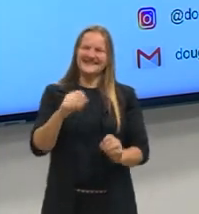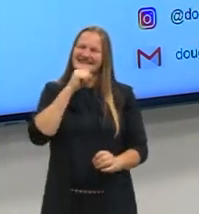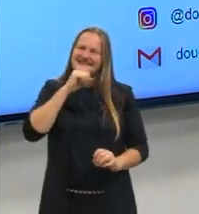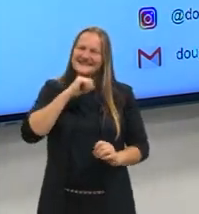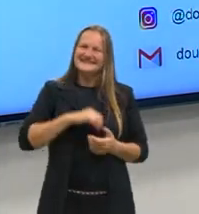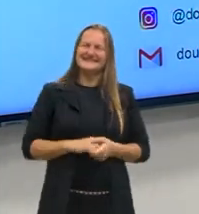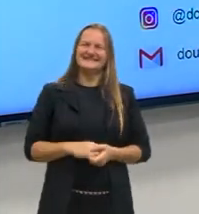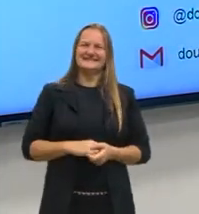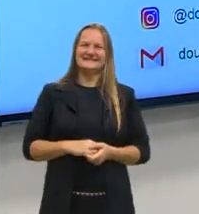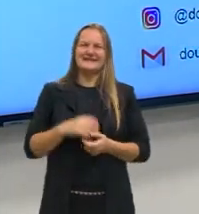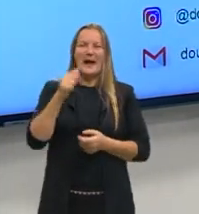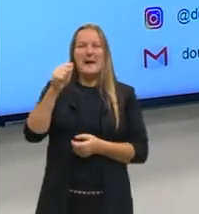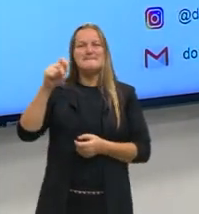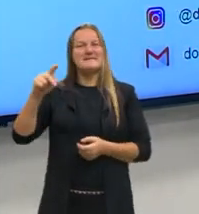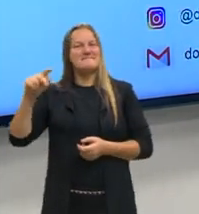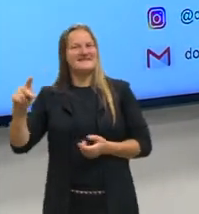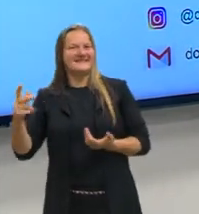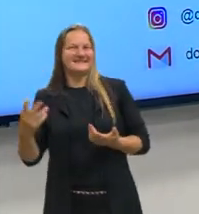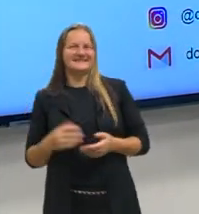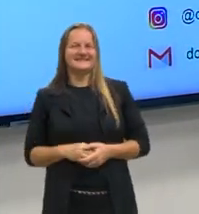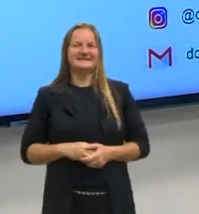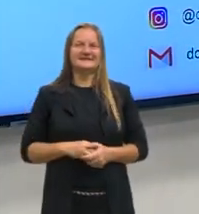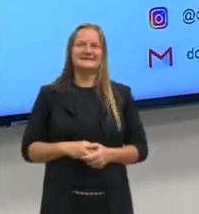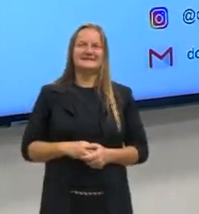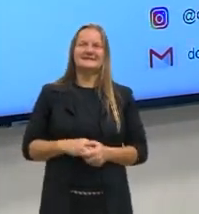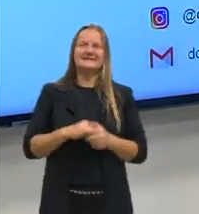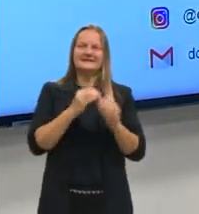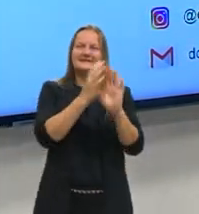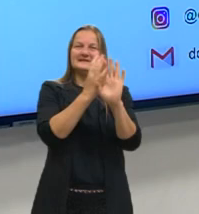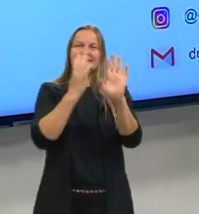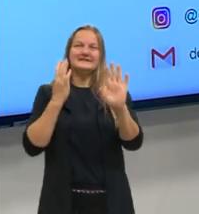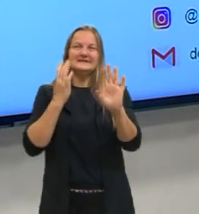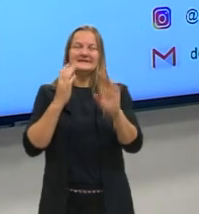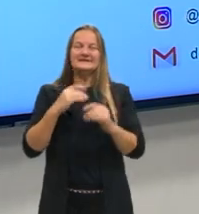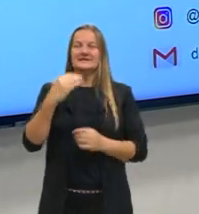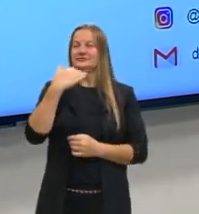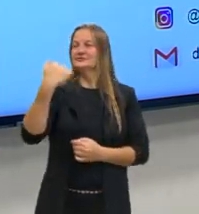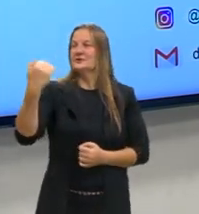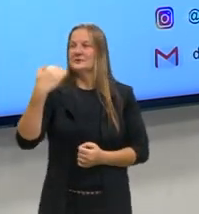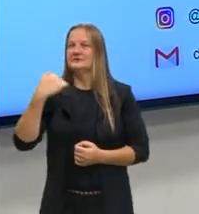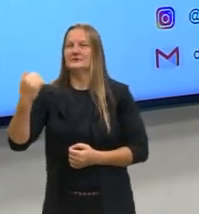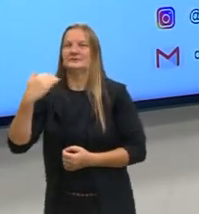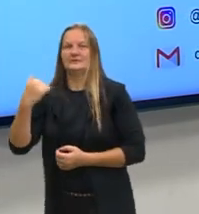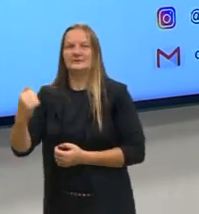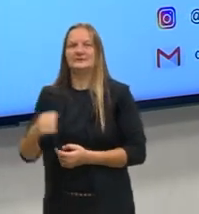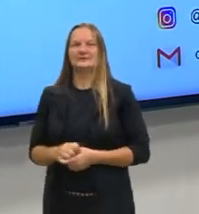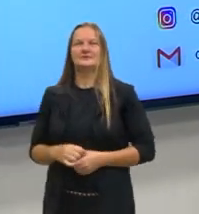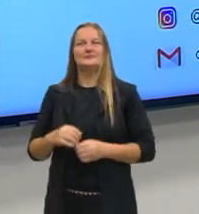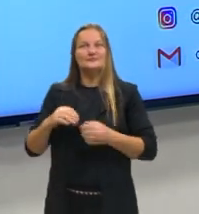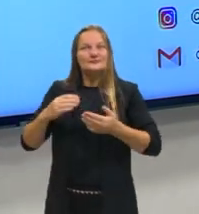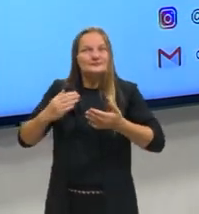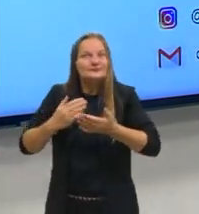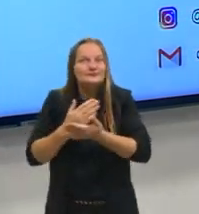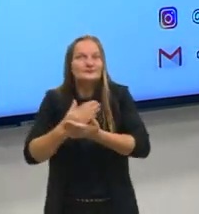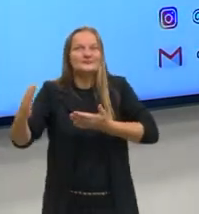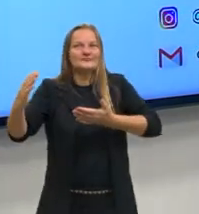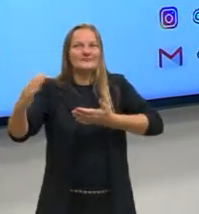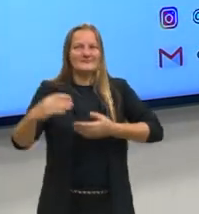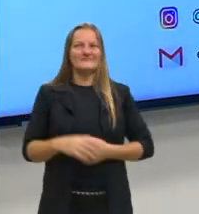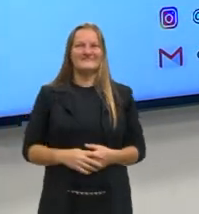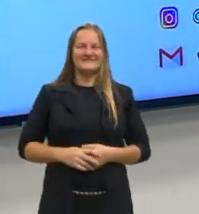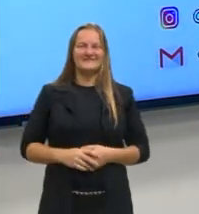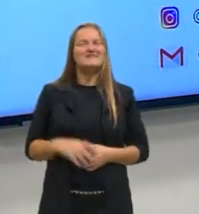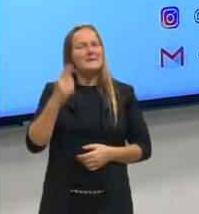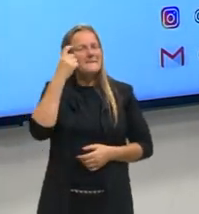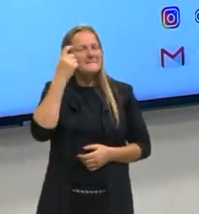banco né que os aplicativos Mas pensa como que fosse uma fila do banco daqui um pouquinho né um dólar fila do banco e você são chamados tá